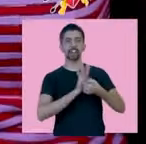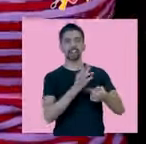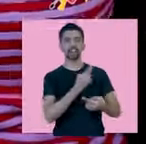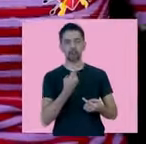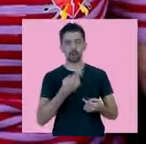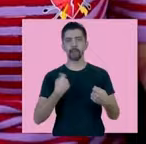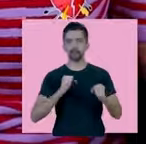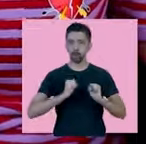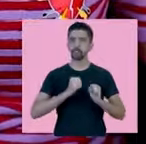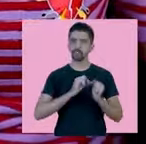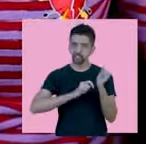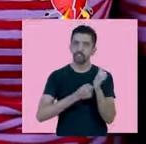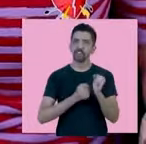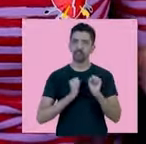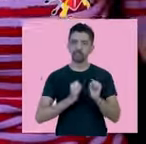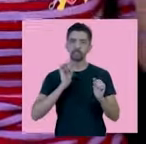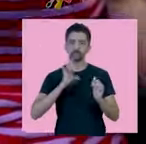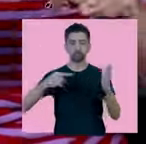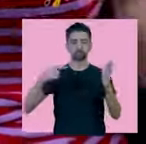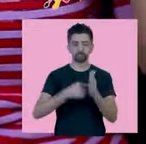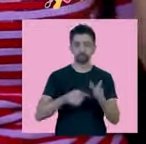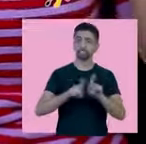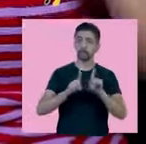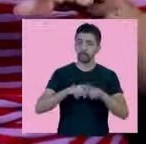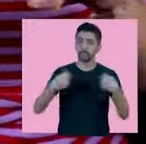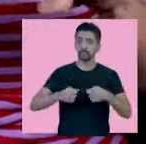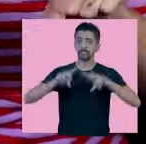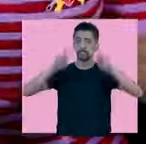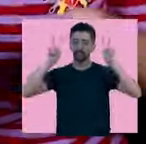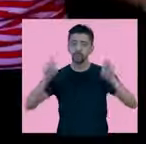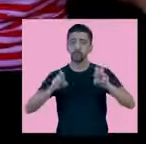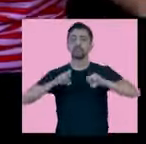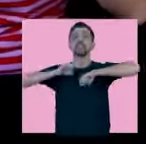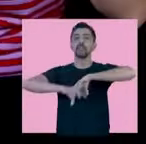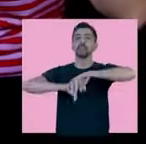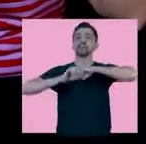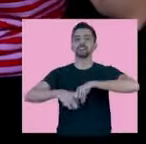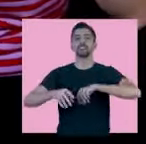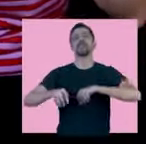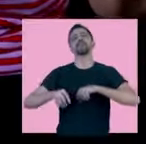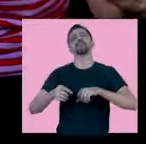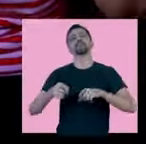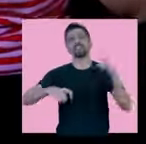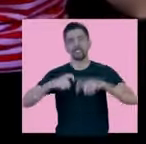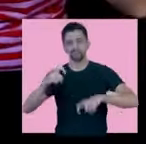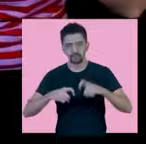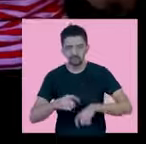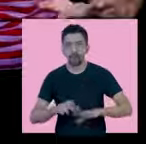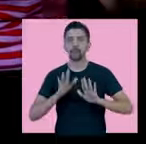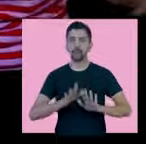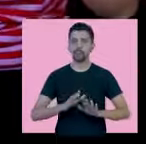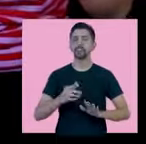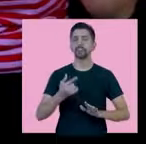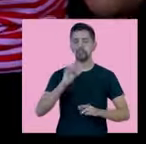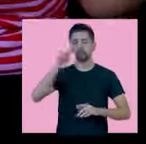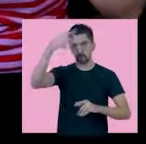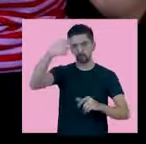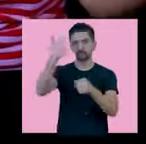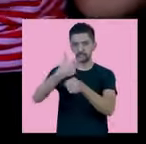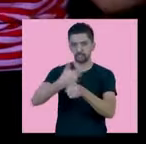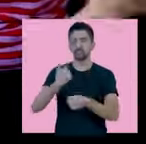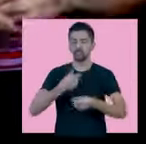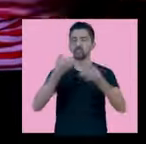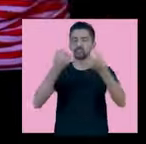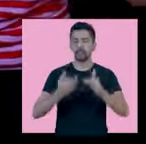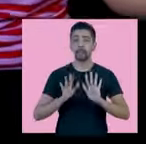precisa falar sobre educação sexual, que vai ser o tema do meu próximo vídeo, mas a gente precisa cobrar políticas públicas que incentivem a